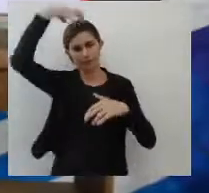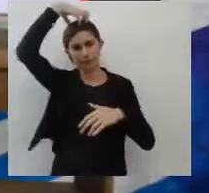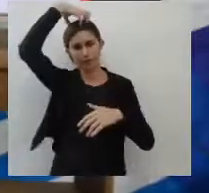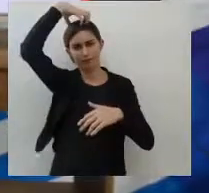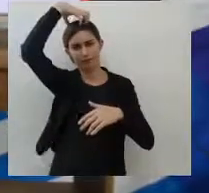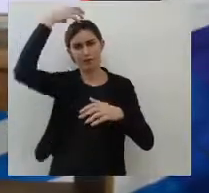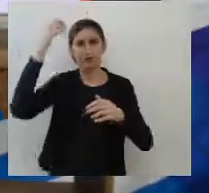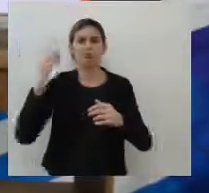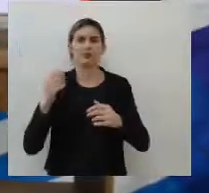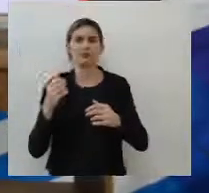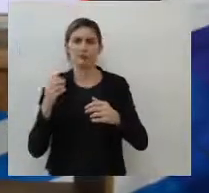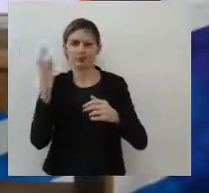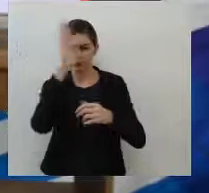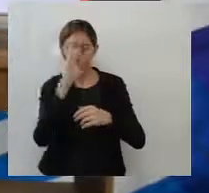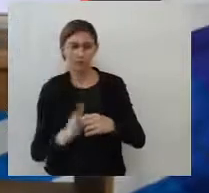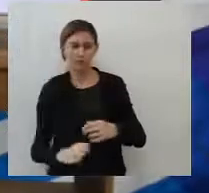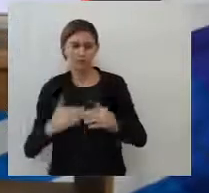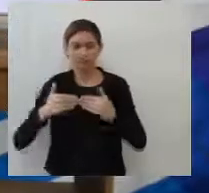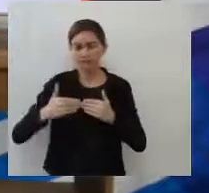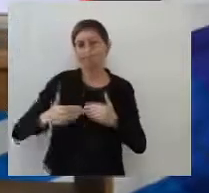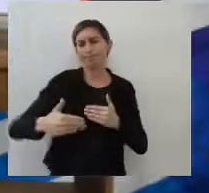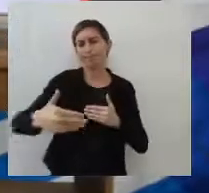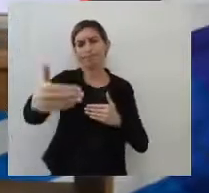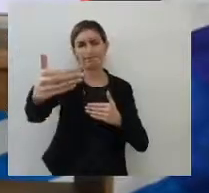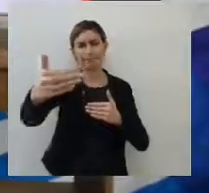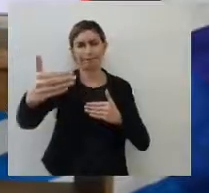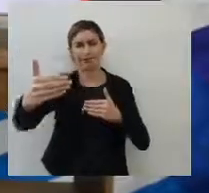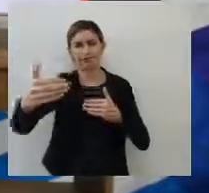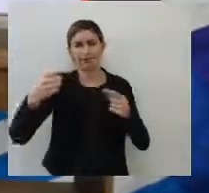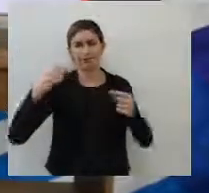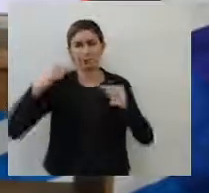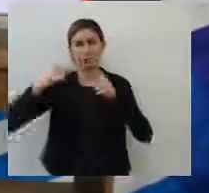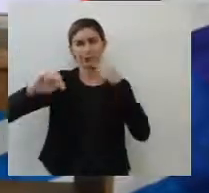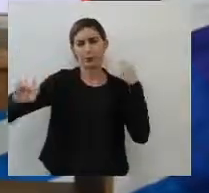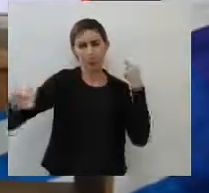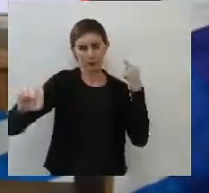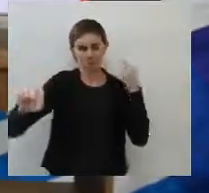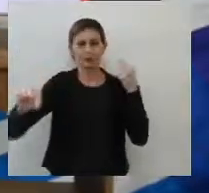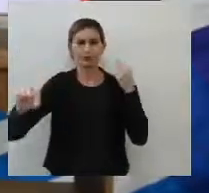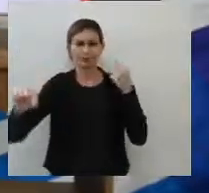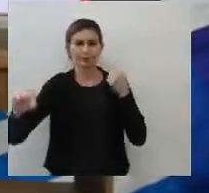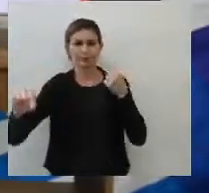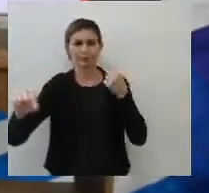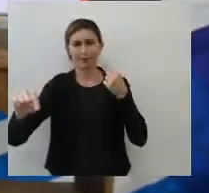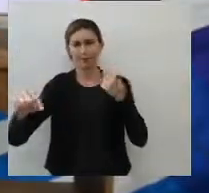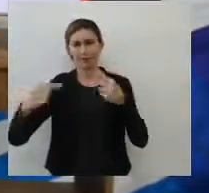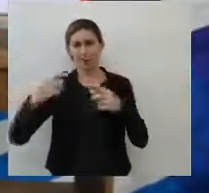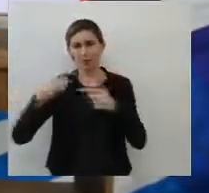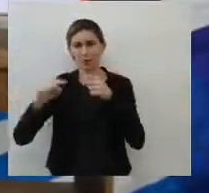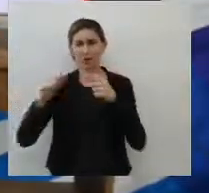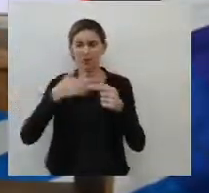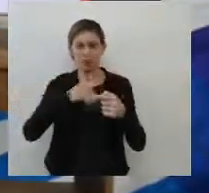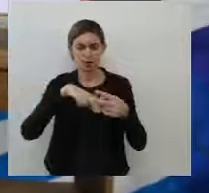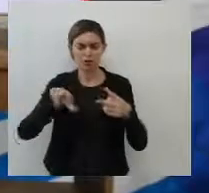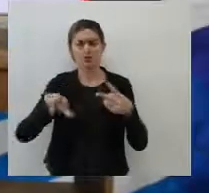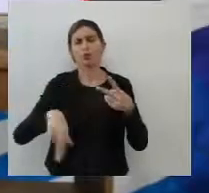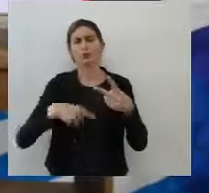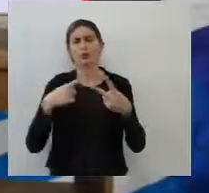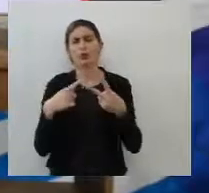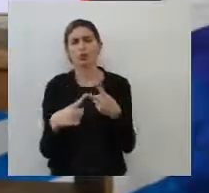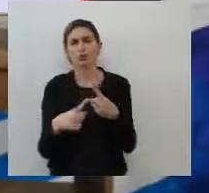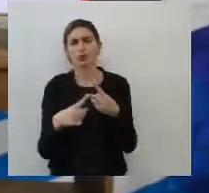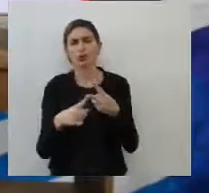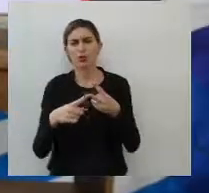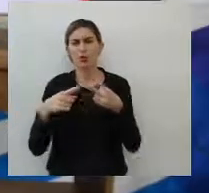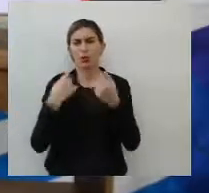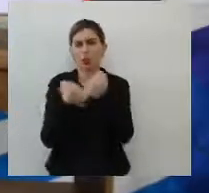Tá? Então, a partir da quebra, do rompimento desse tripé, questão religiosa,